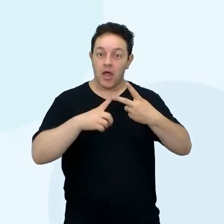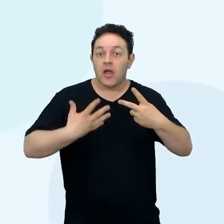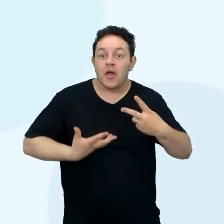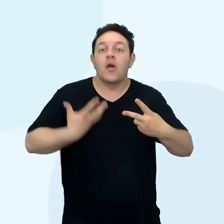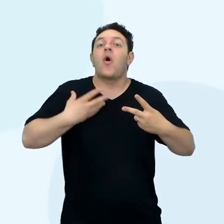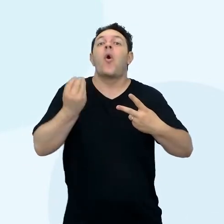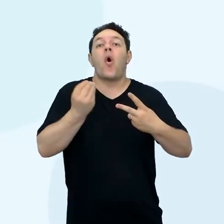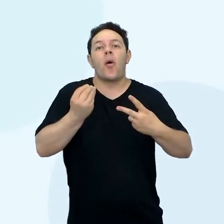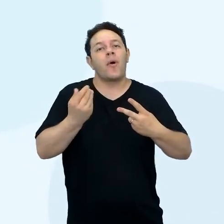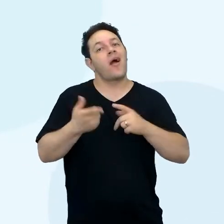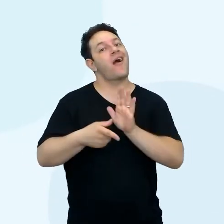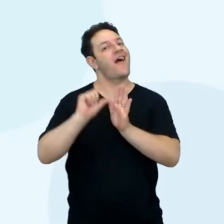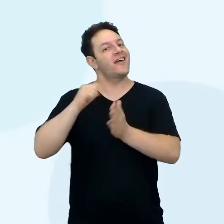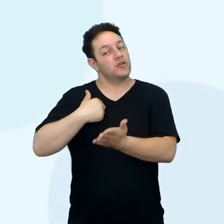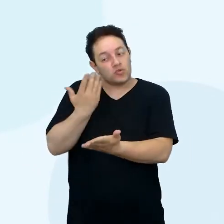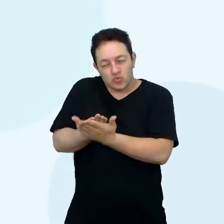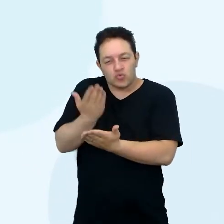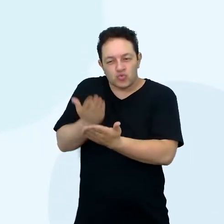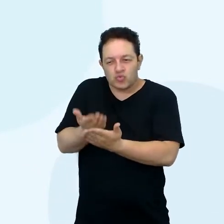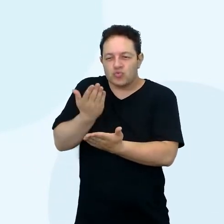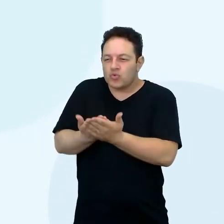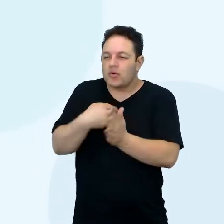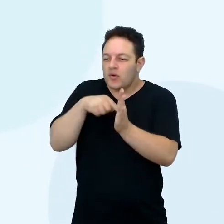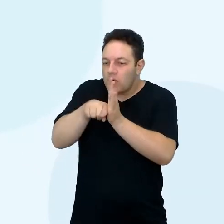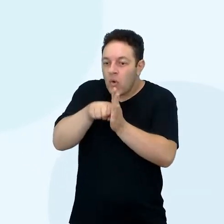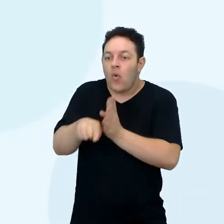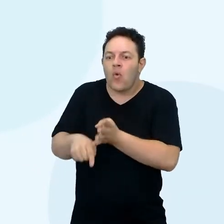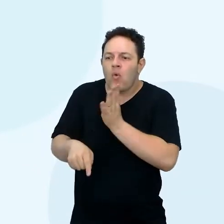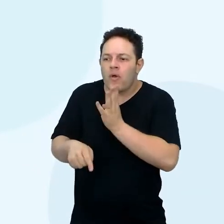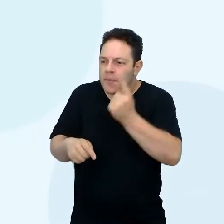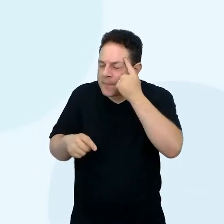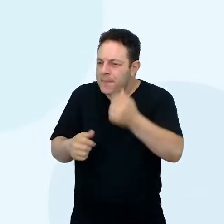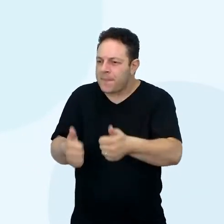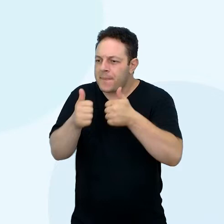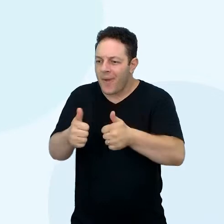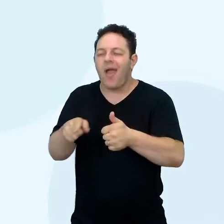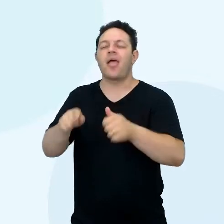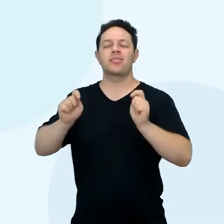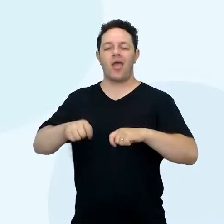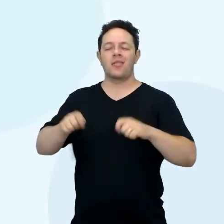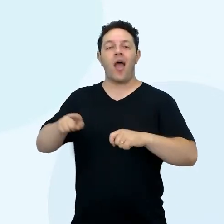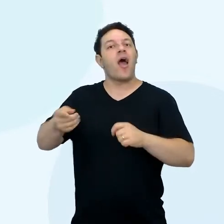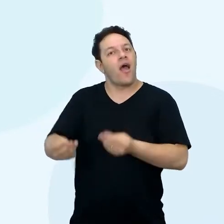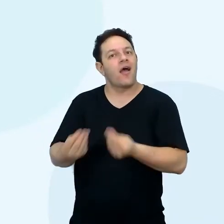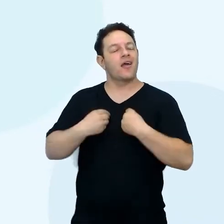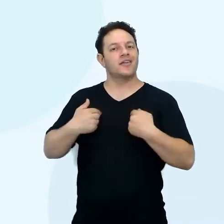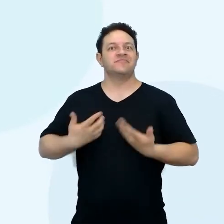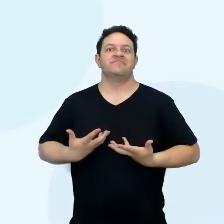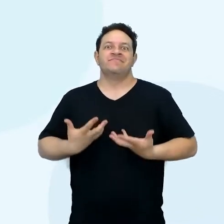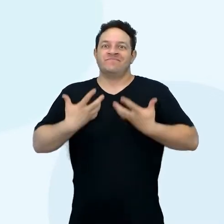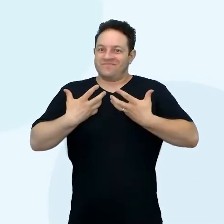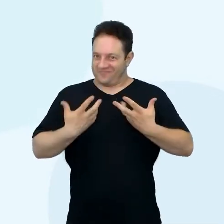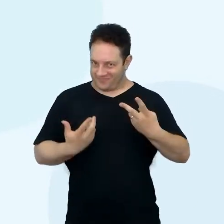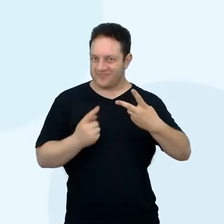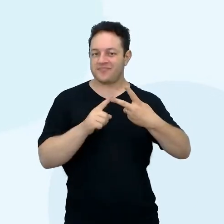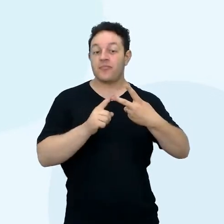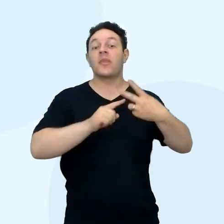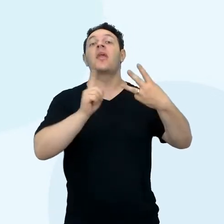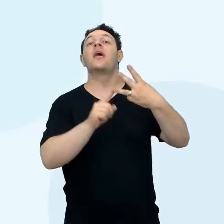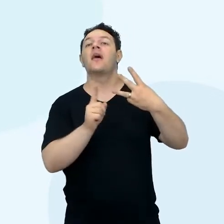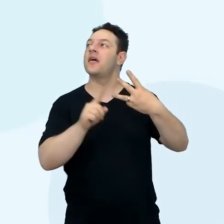através do estudo também, né? Quanto mais você conhece o seu empreendimento, mais motivado você vai ficar.